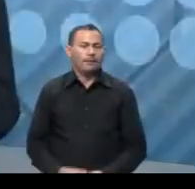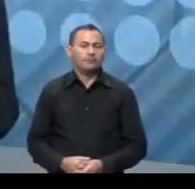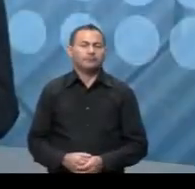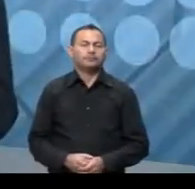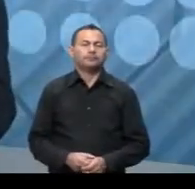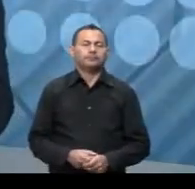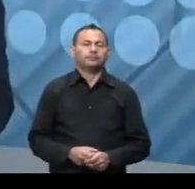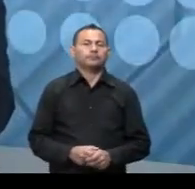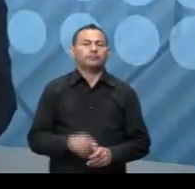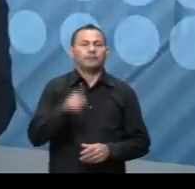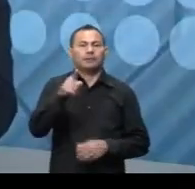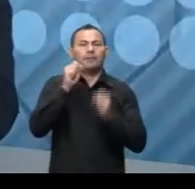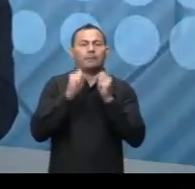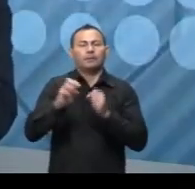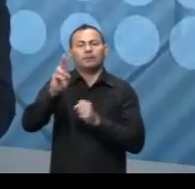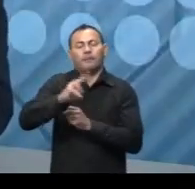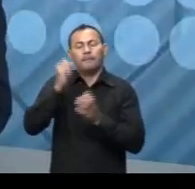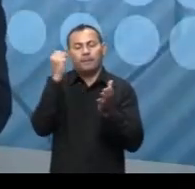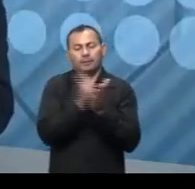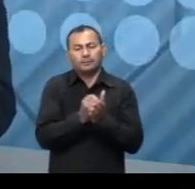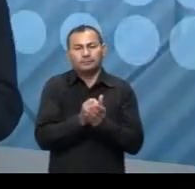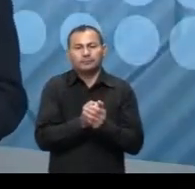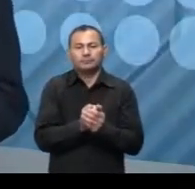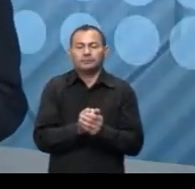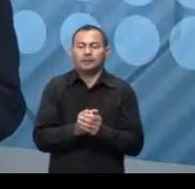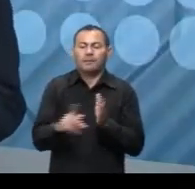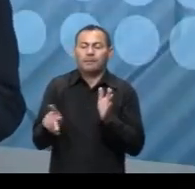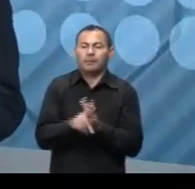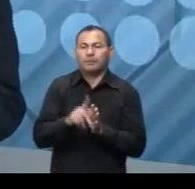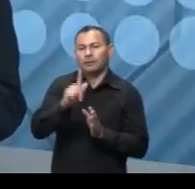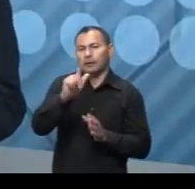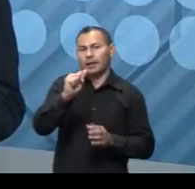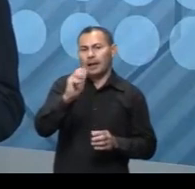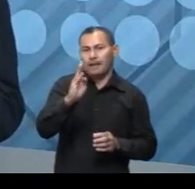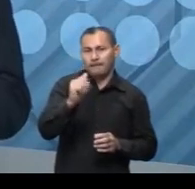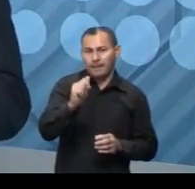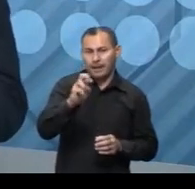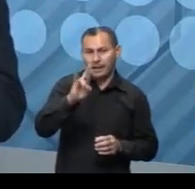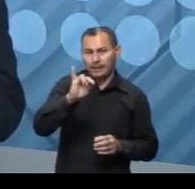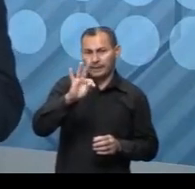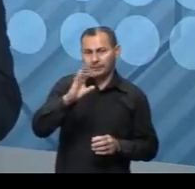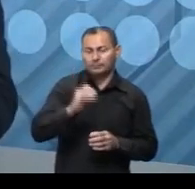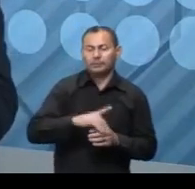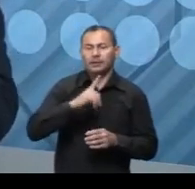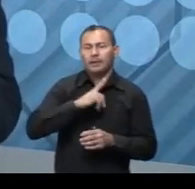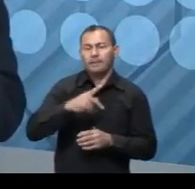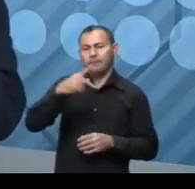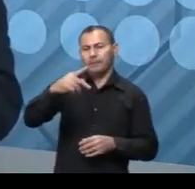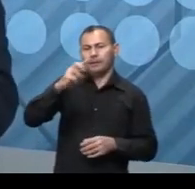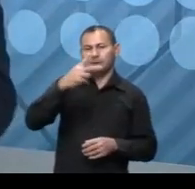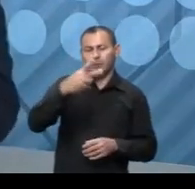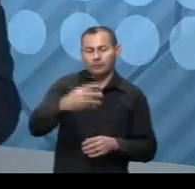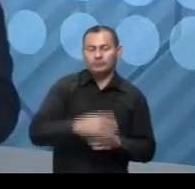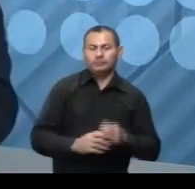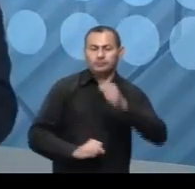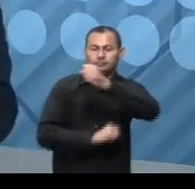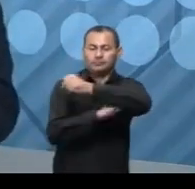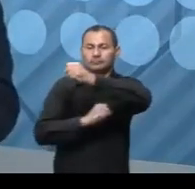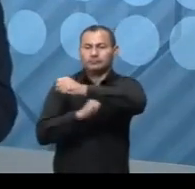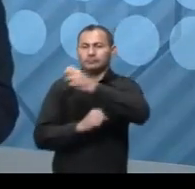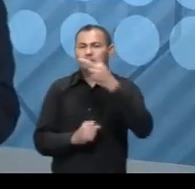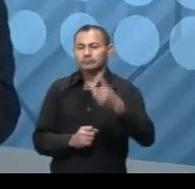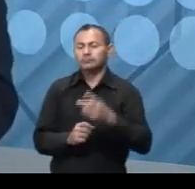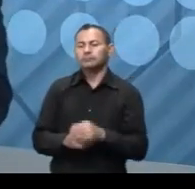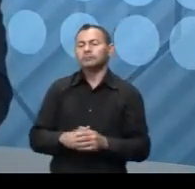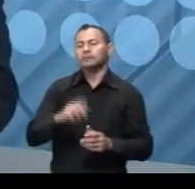que, que você pode usar marcações no próprio gabarito. Então, você tem lá o P2, o pilar 2. Então,